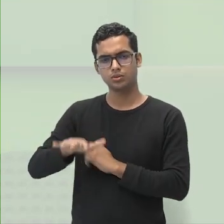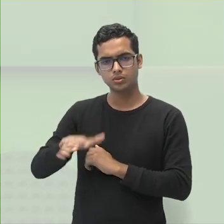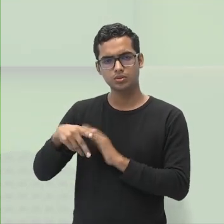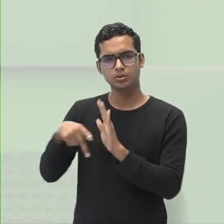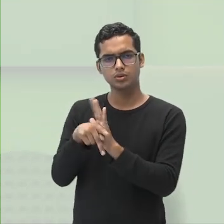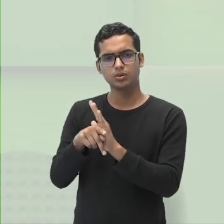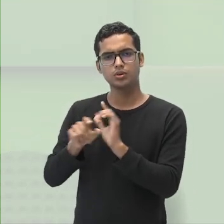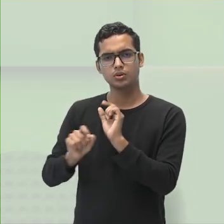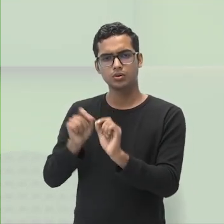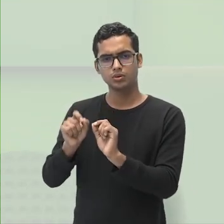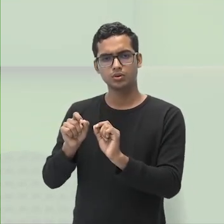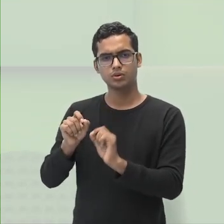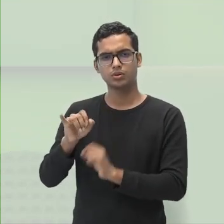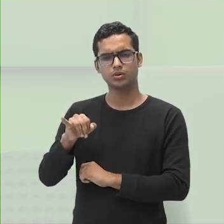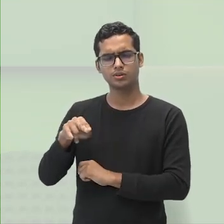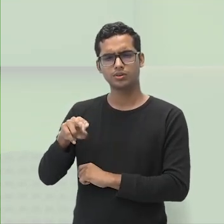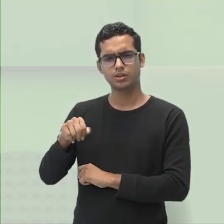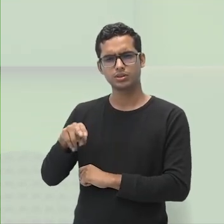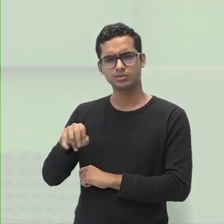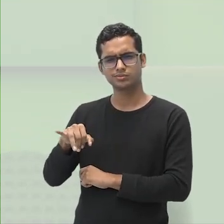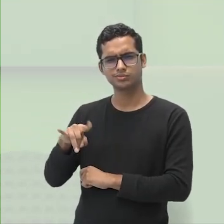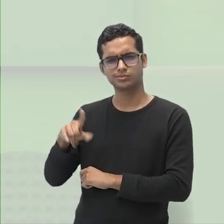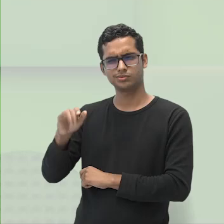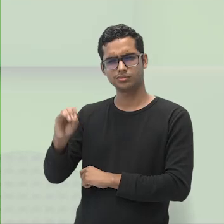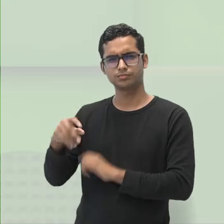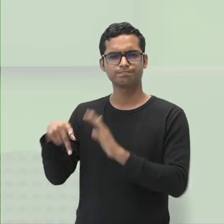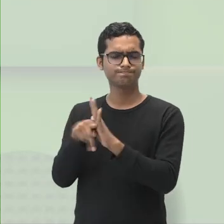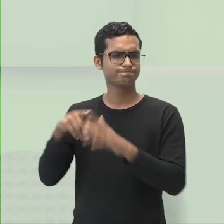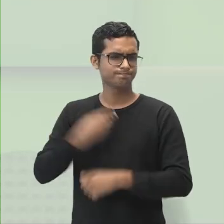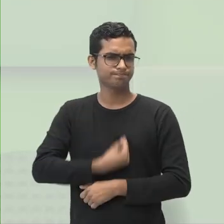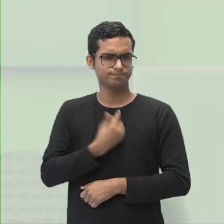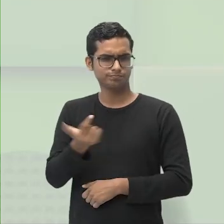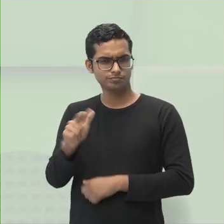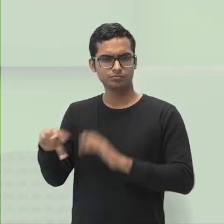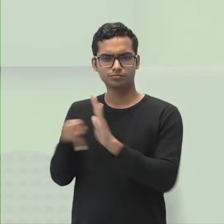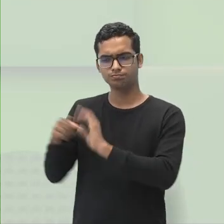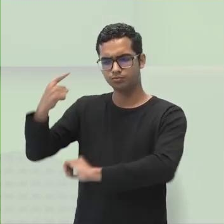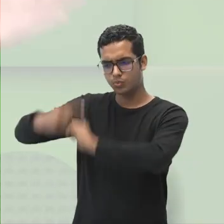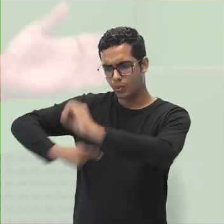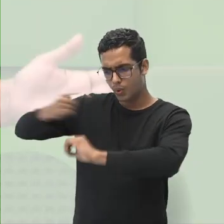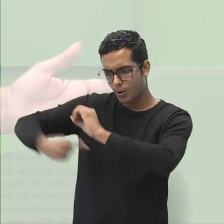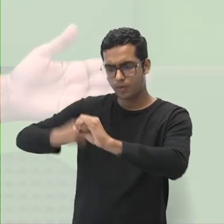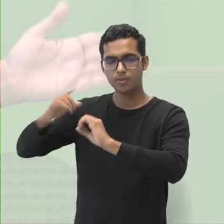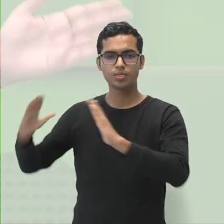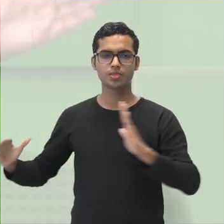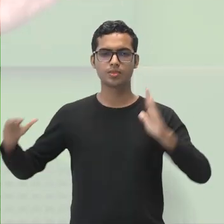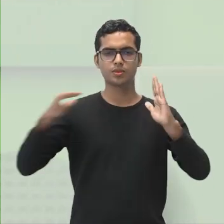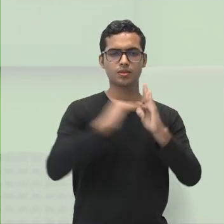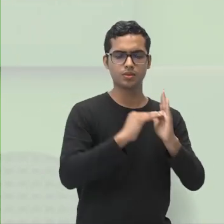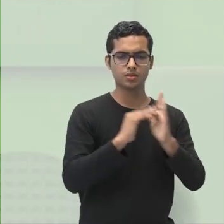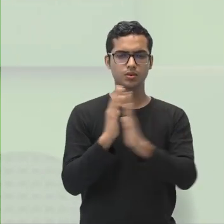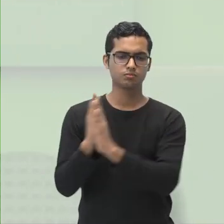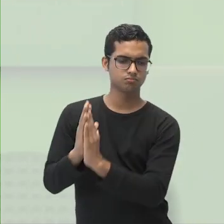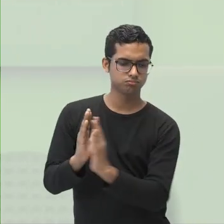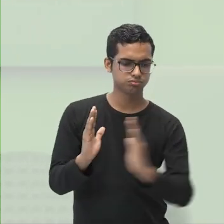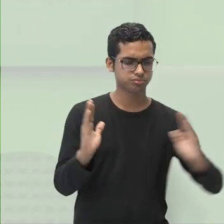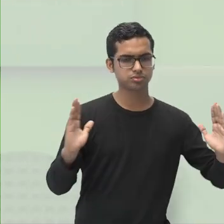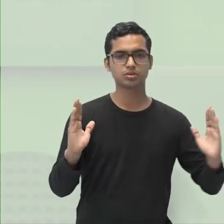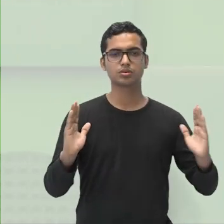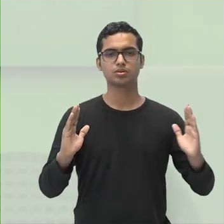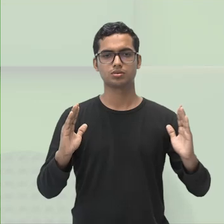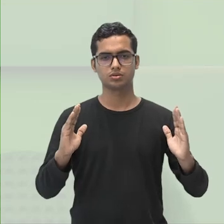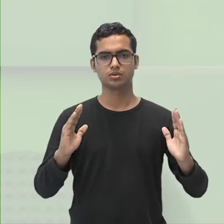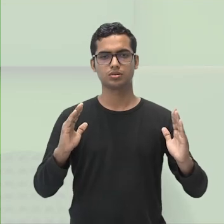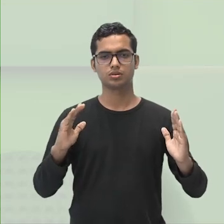considerado como inanimado, porque não tem vida, é o átomo, até passando pelos